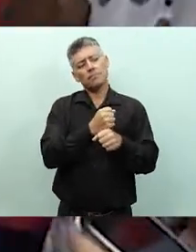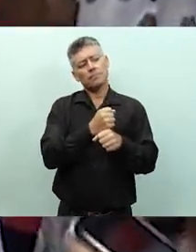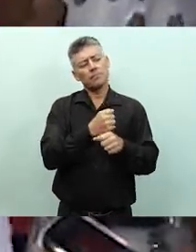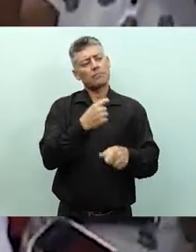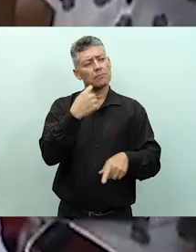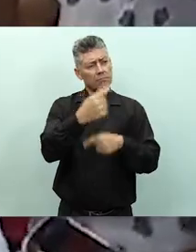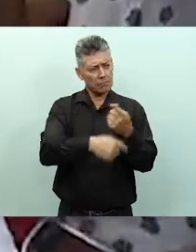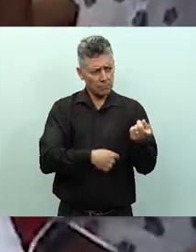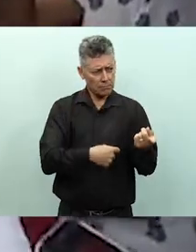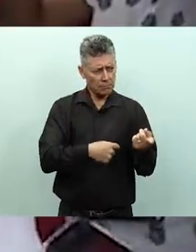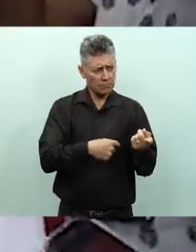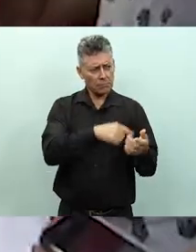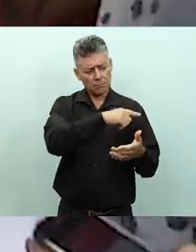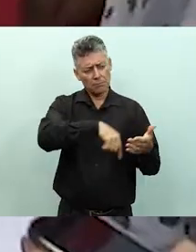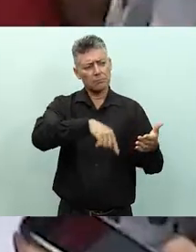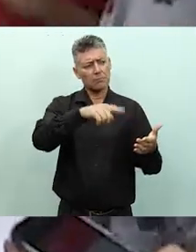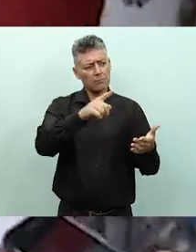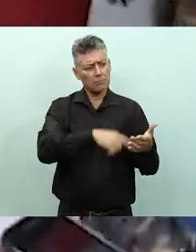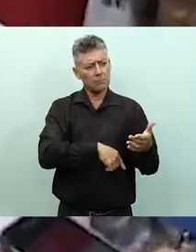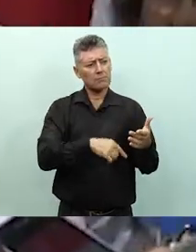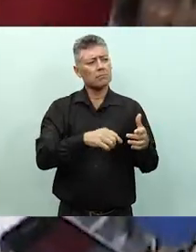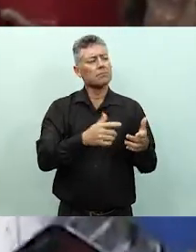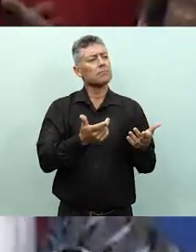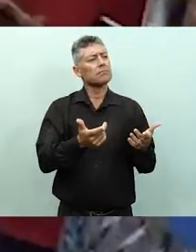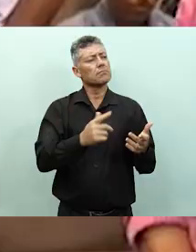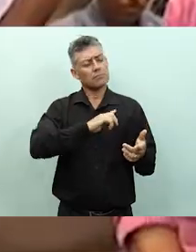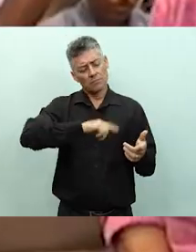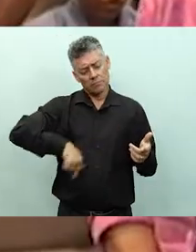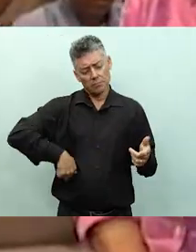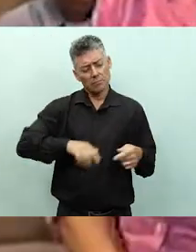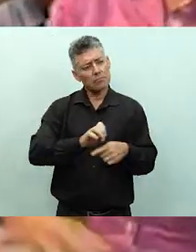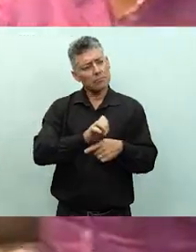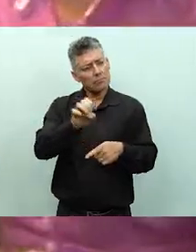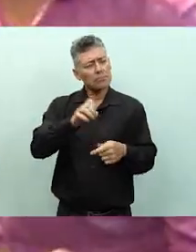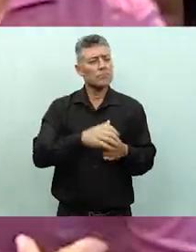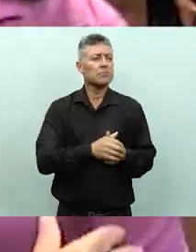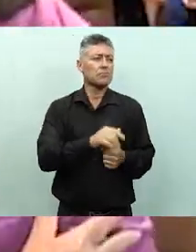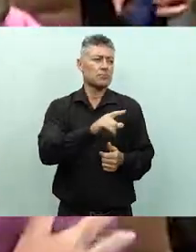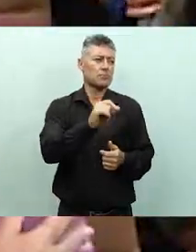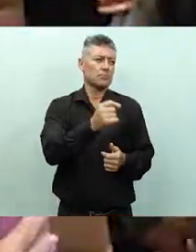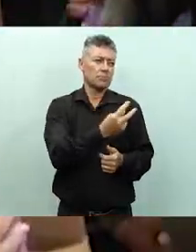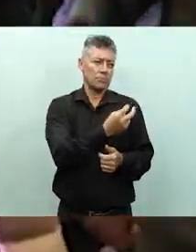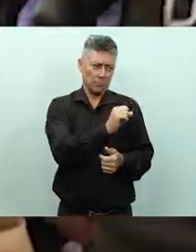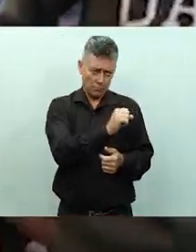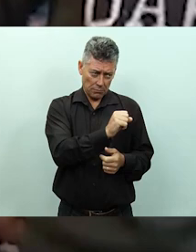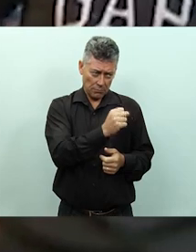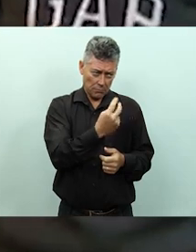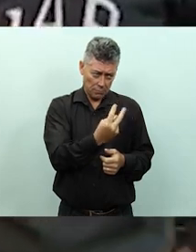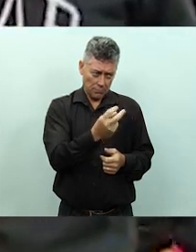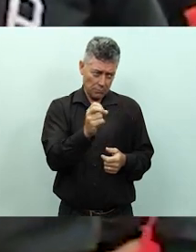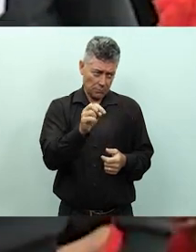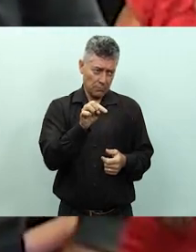vitória, renunciou ao cargo para disputar o governo do estado, sendo eleita com